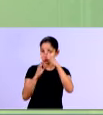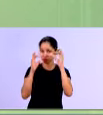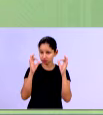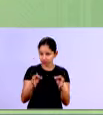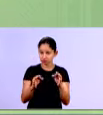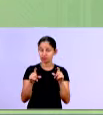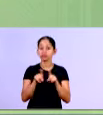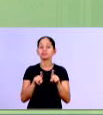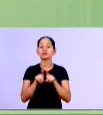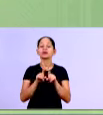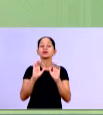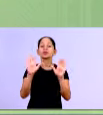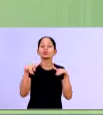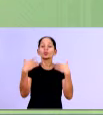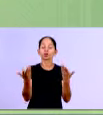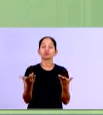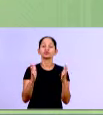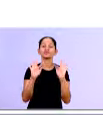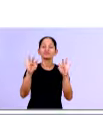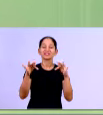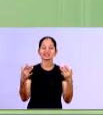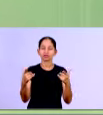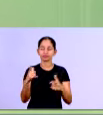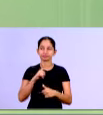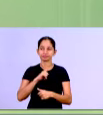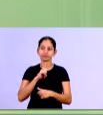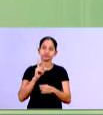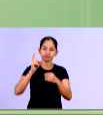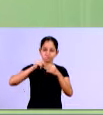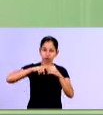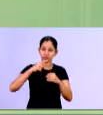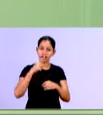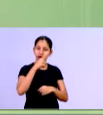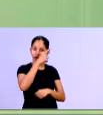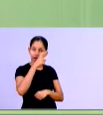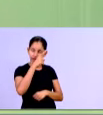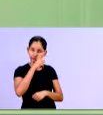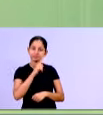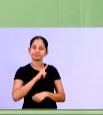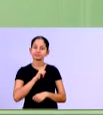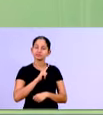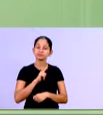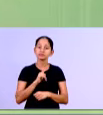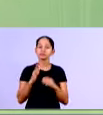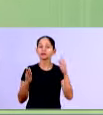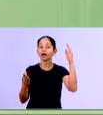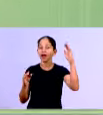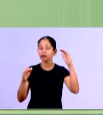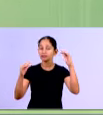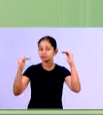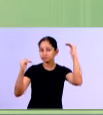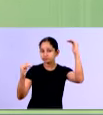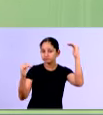dívida. Voltando aqui, 20 de maio. 20 de maio